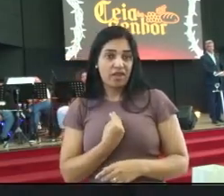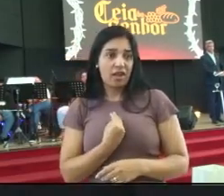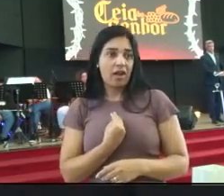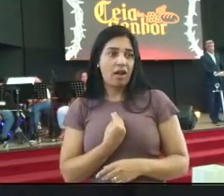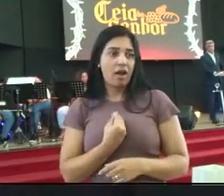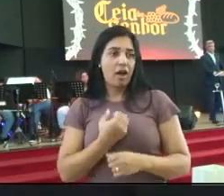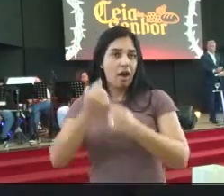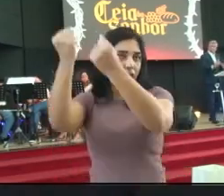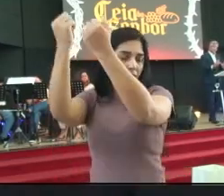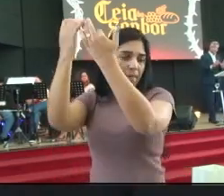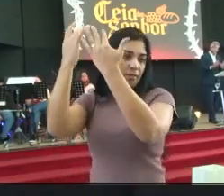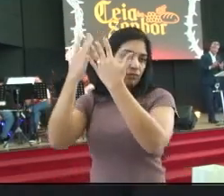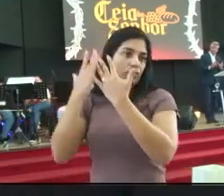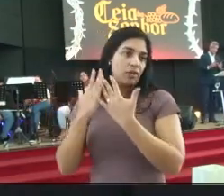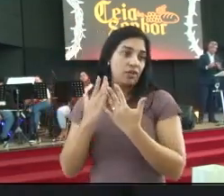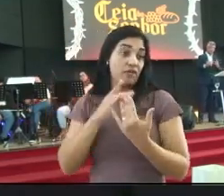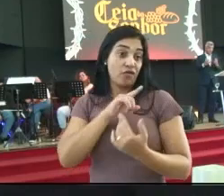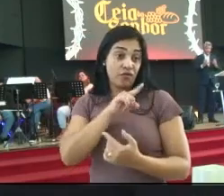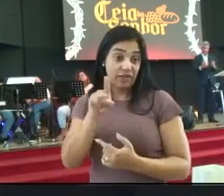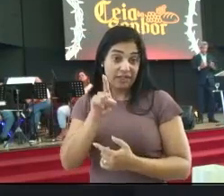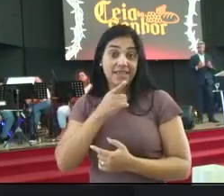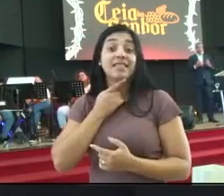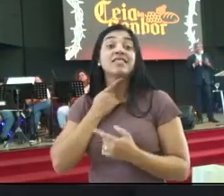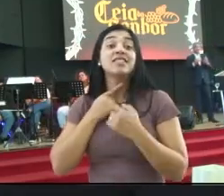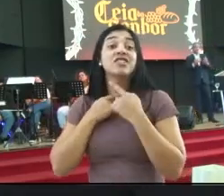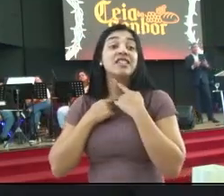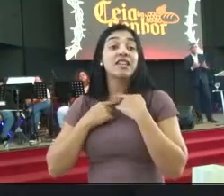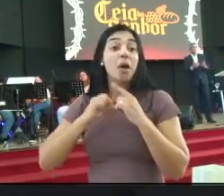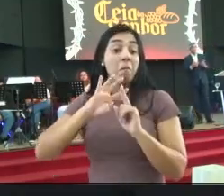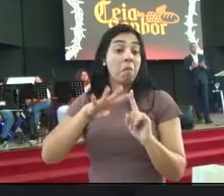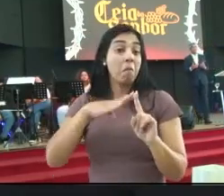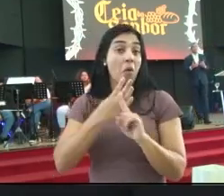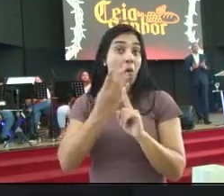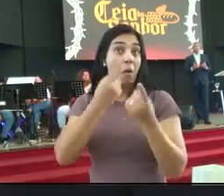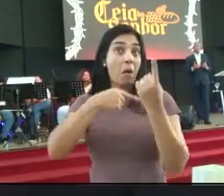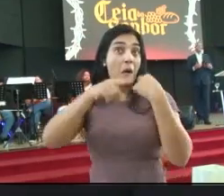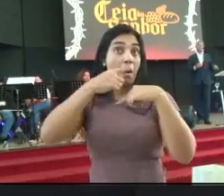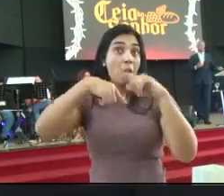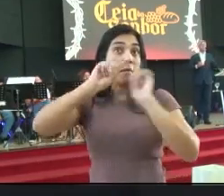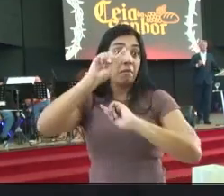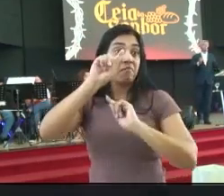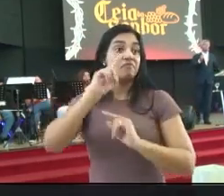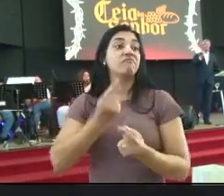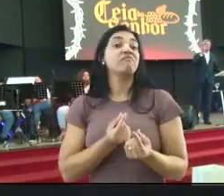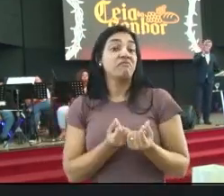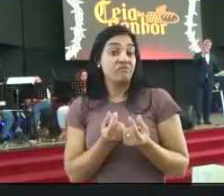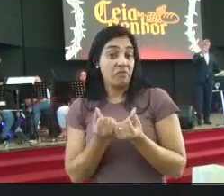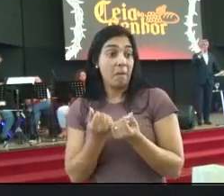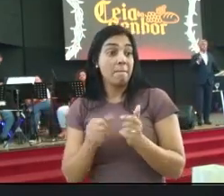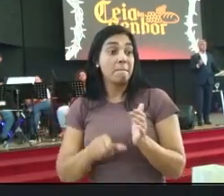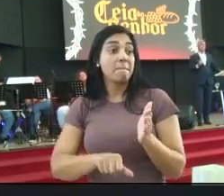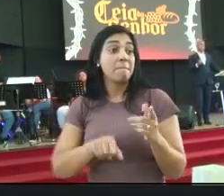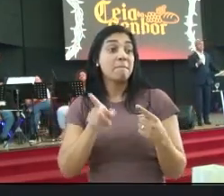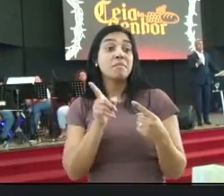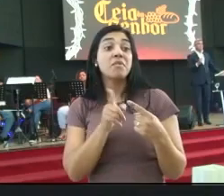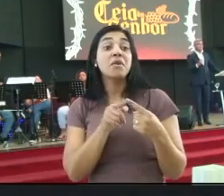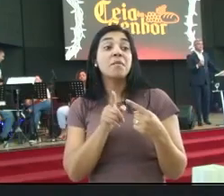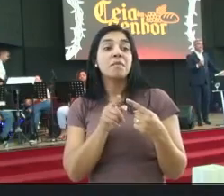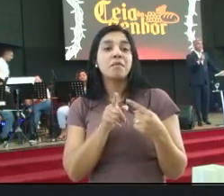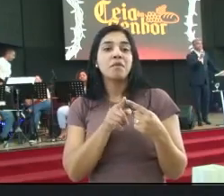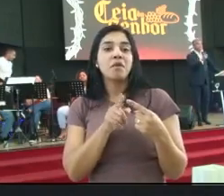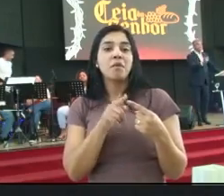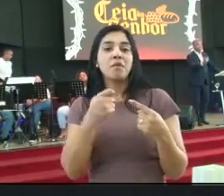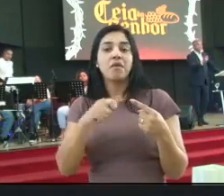abençoada. Se você deseja ser próspero, abençoado financeiramente, primeira coisa que